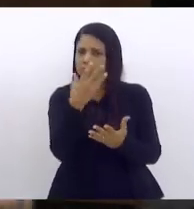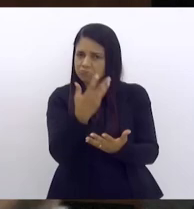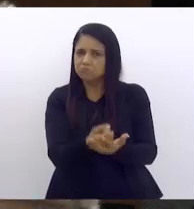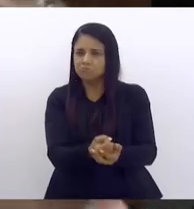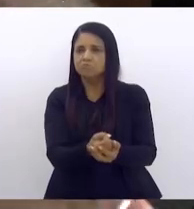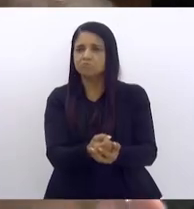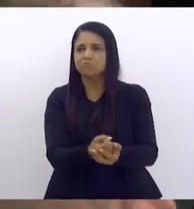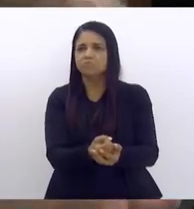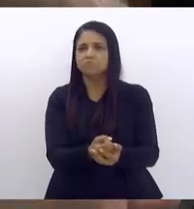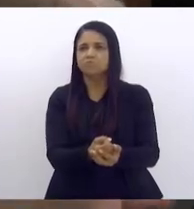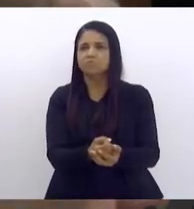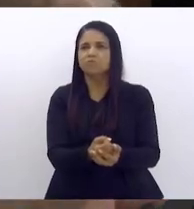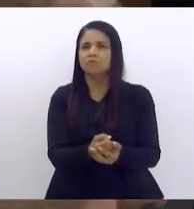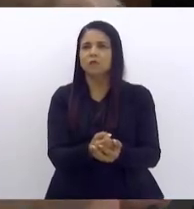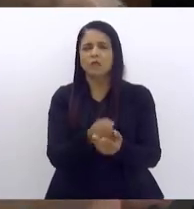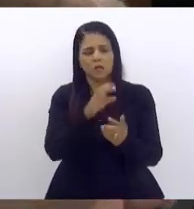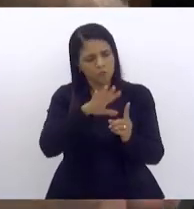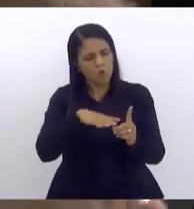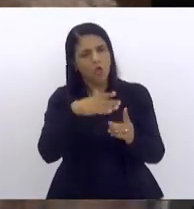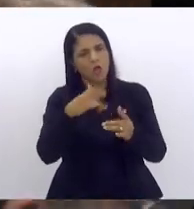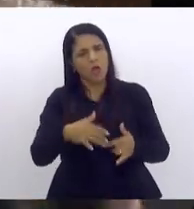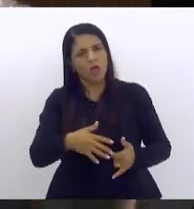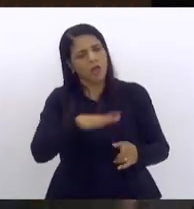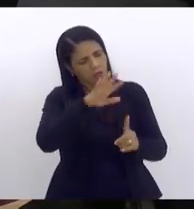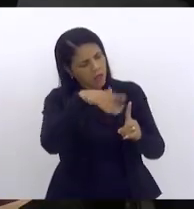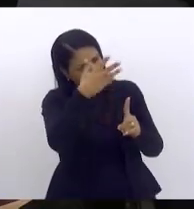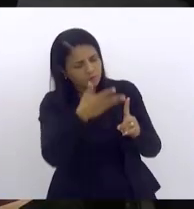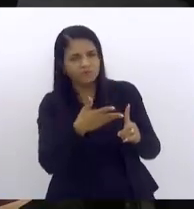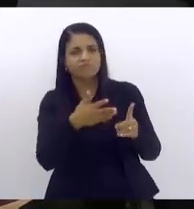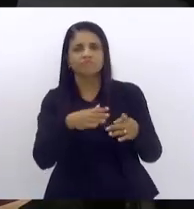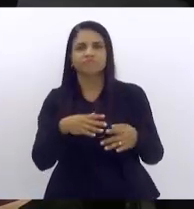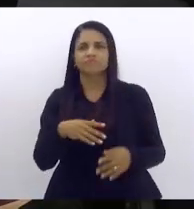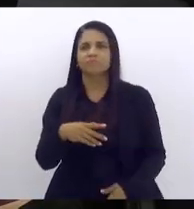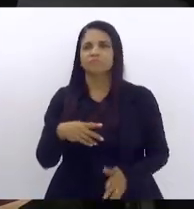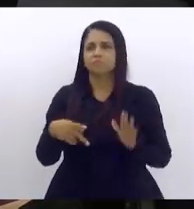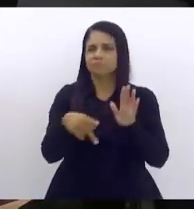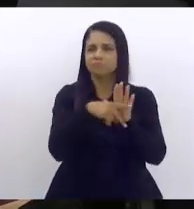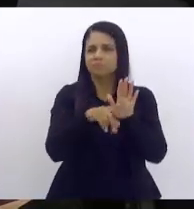e elogio esse PL.